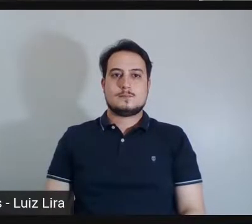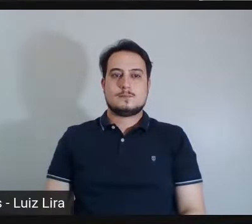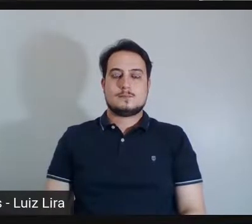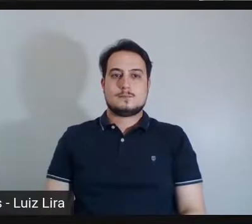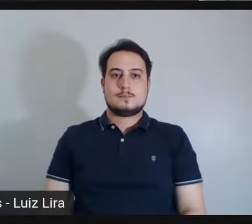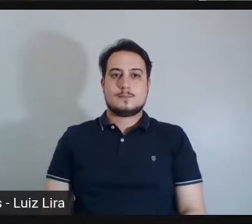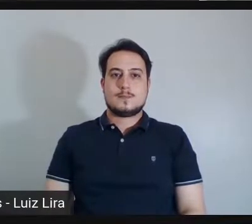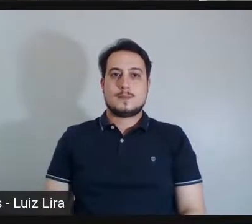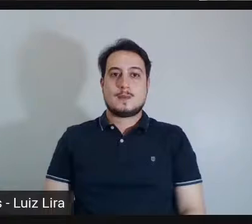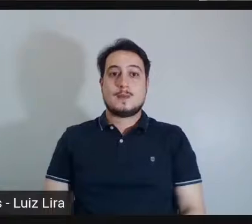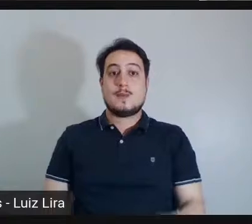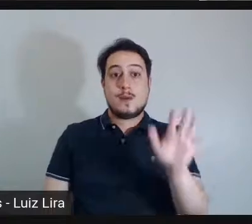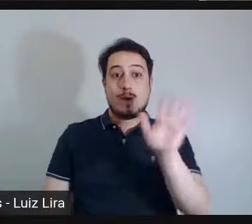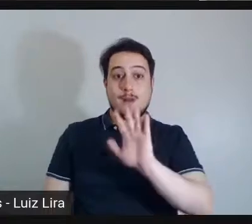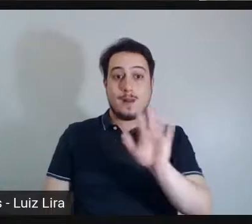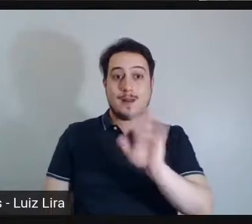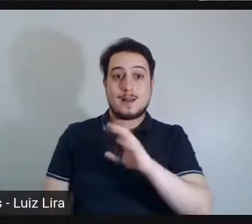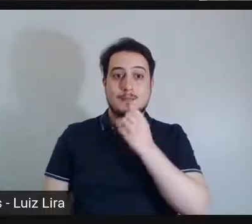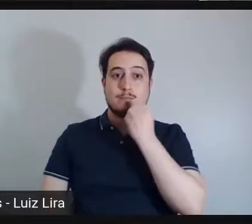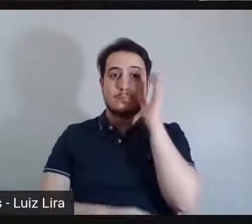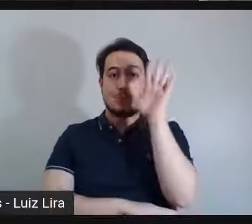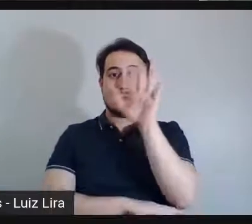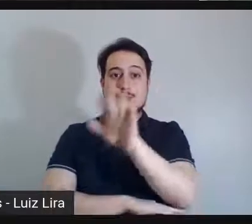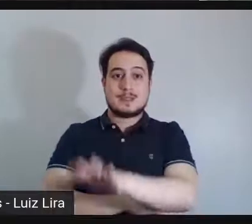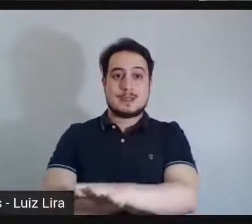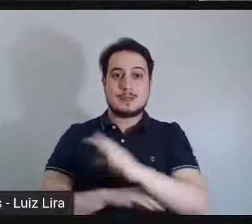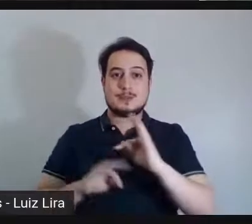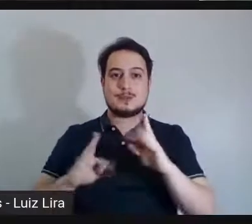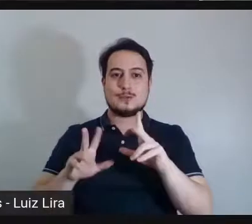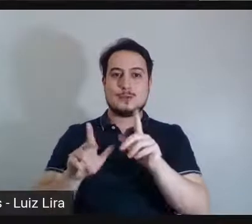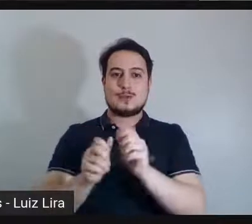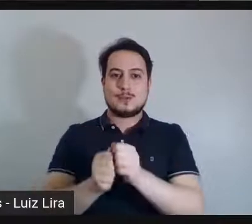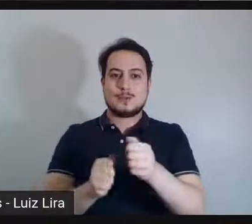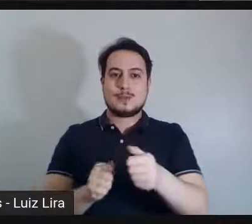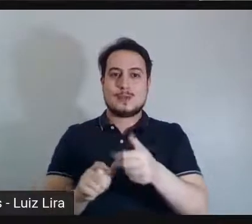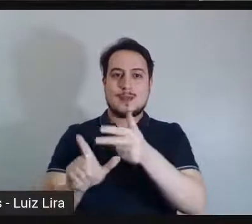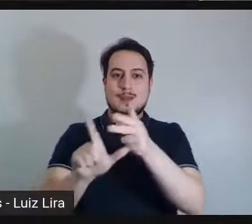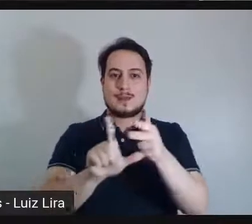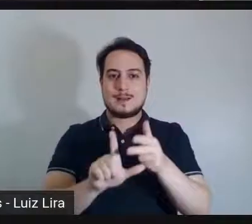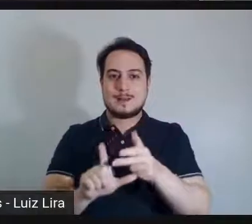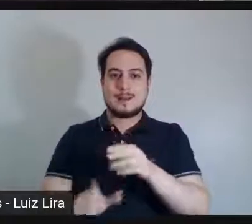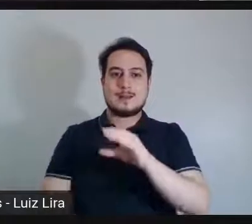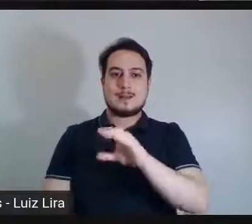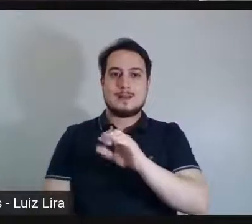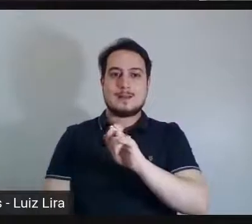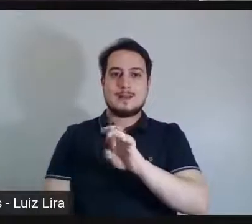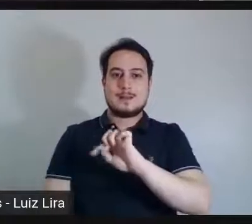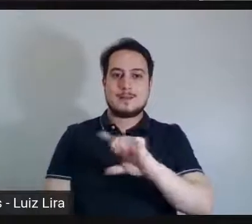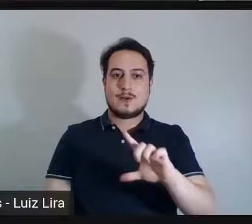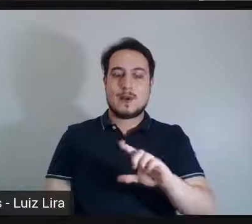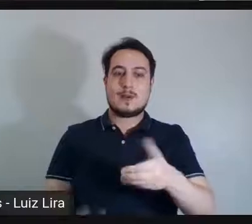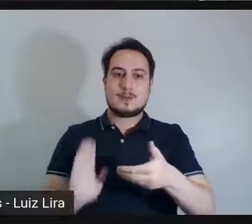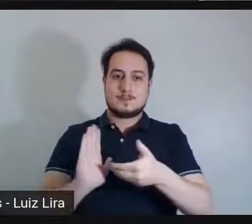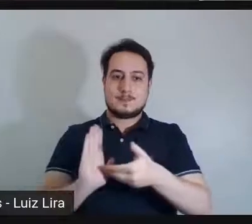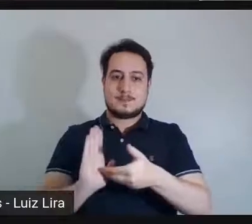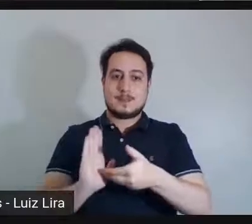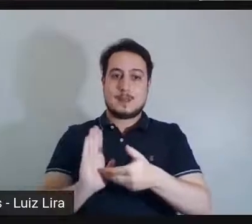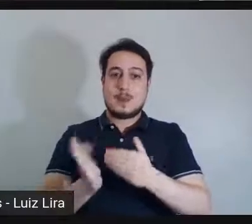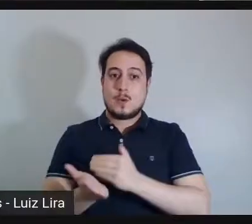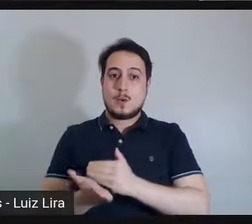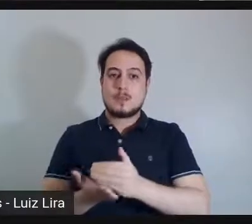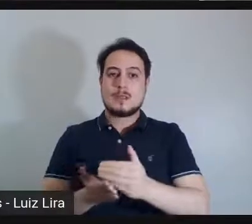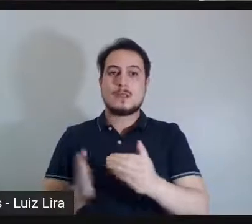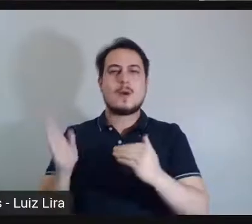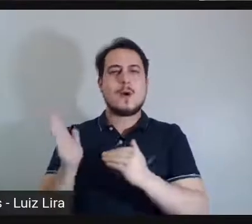Pessoal, boa tarde a todos que nos acompanham aqui pelo canal do Cefol da Câmara dos Deputados. Nós estamos iniciando a nossa última